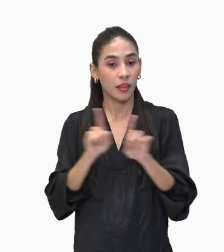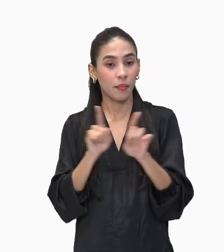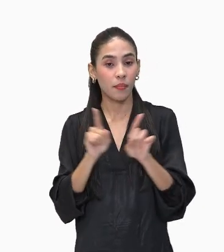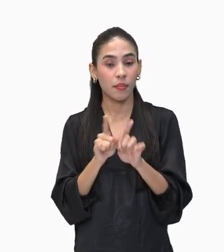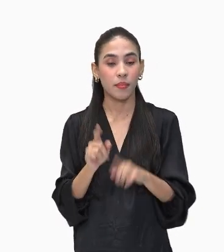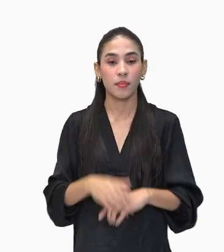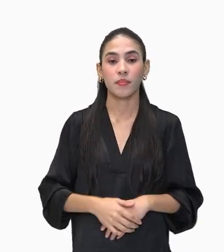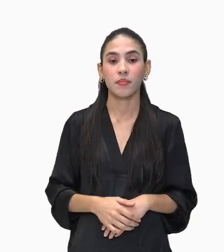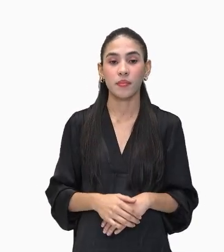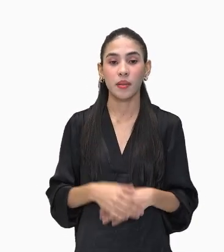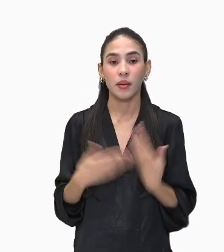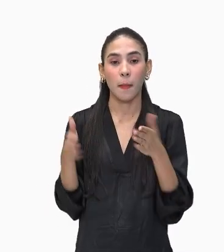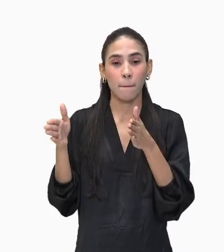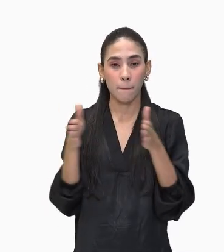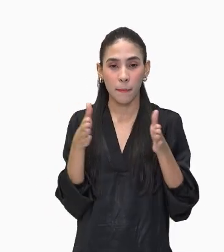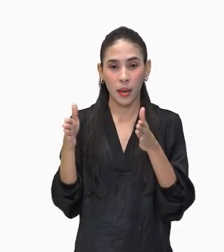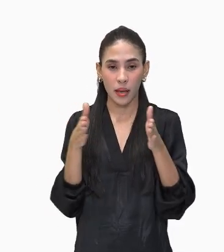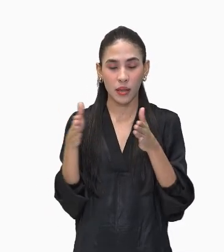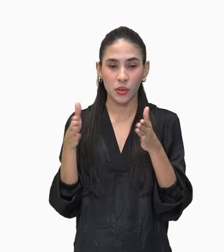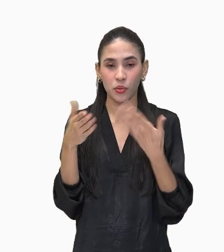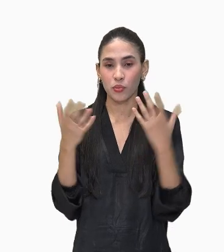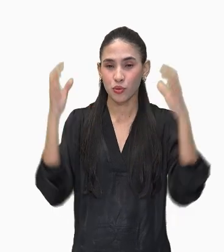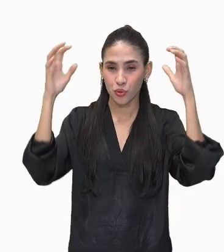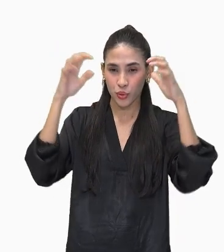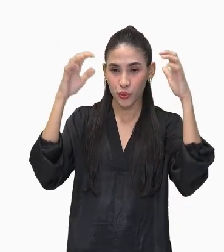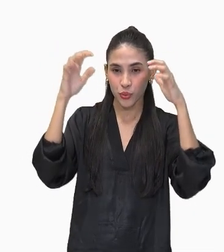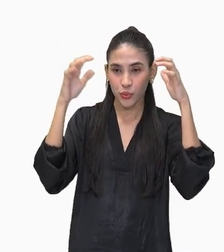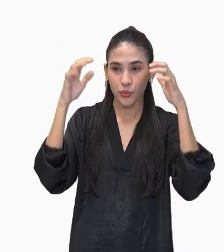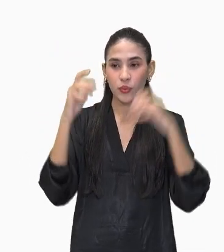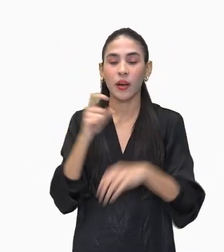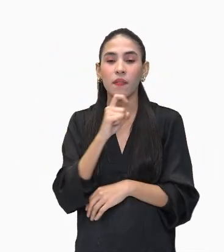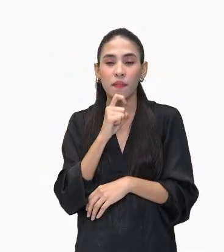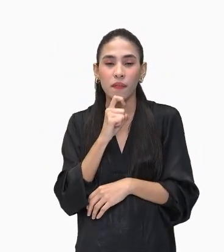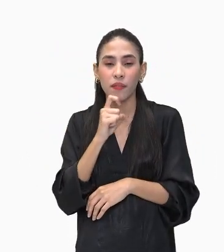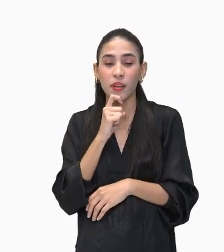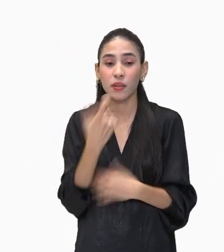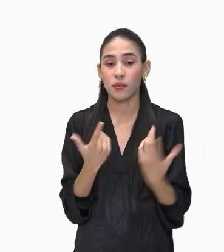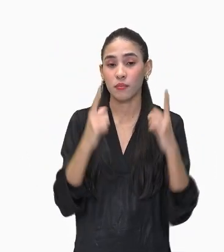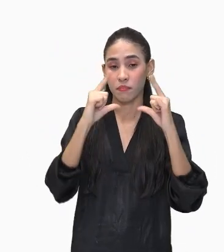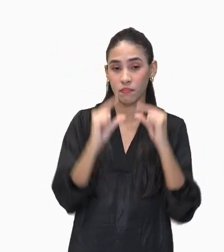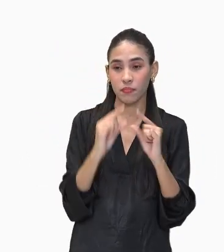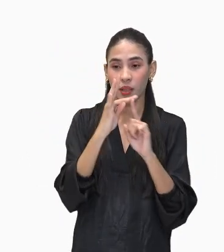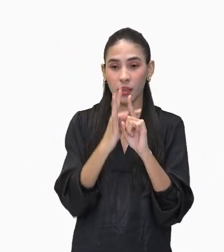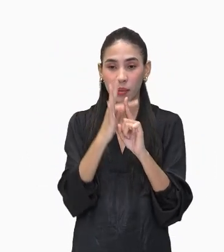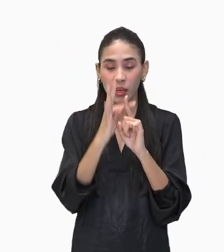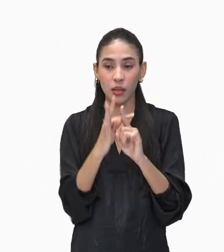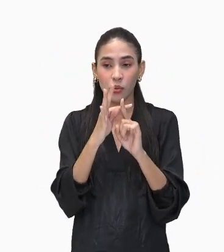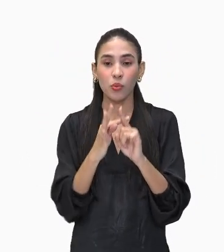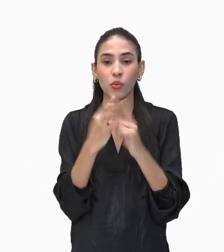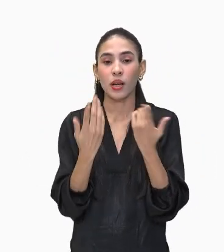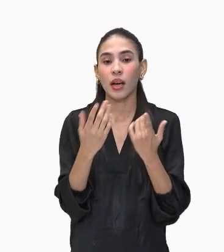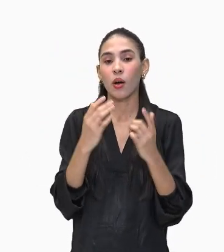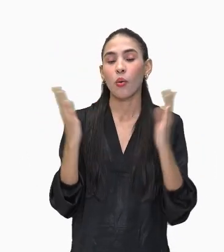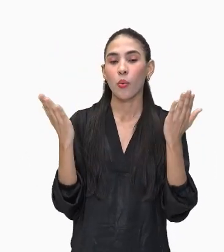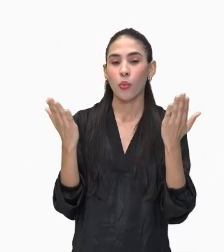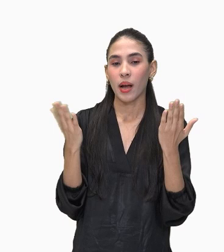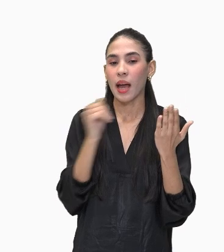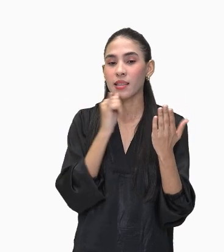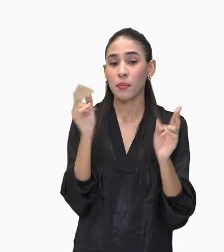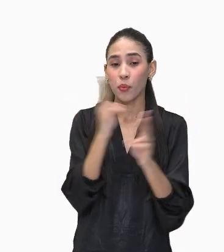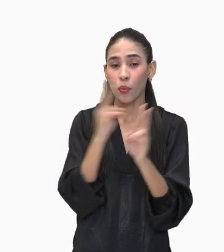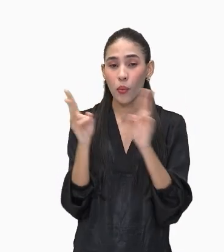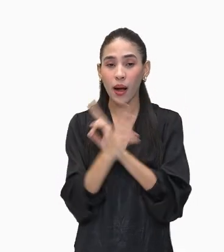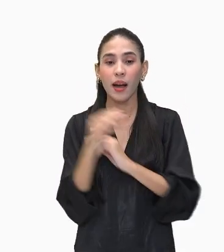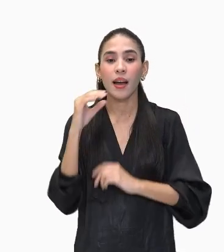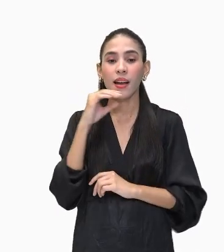em épocas de inverno, com a baixa da temperatura, o ar quente ele fica acima da camada